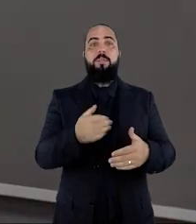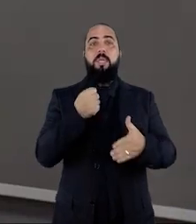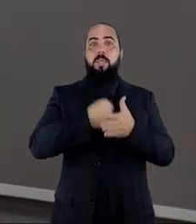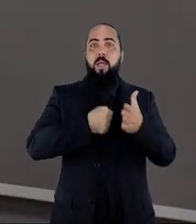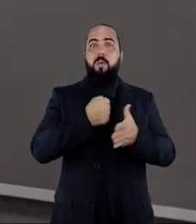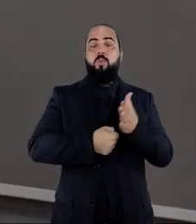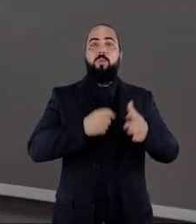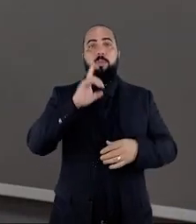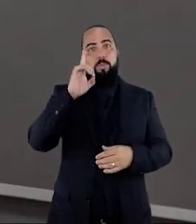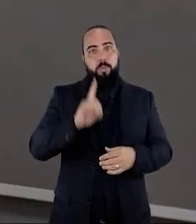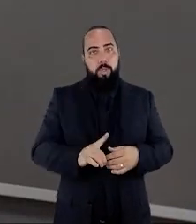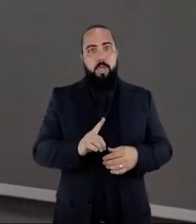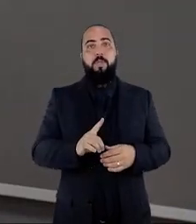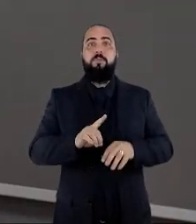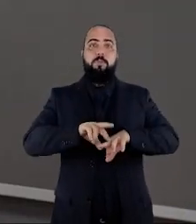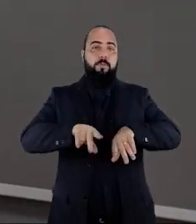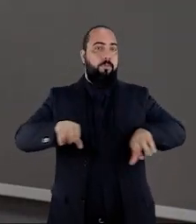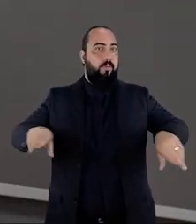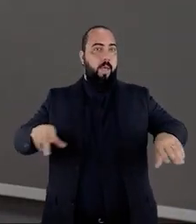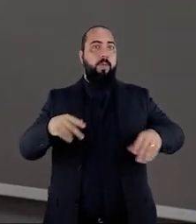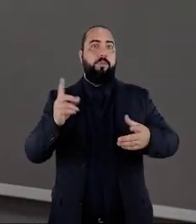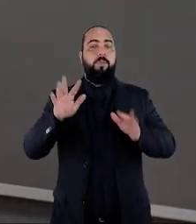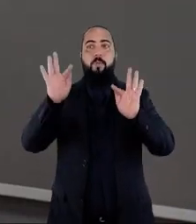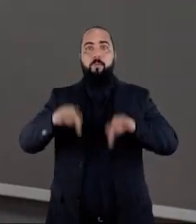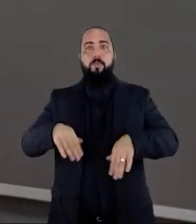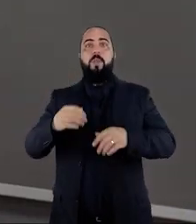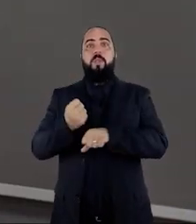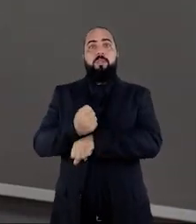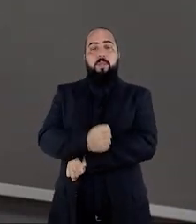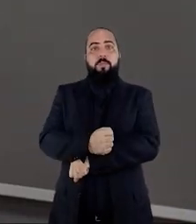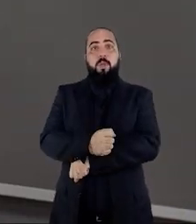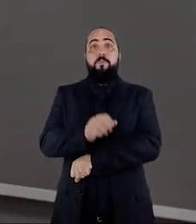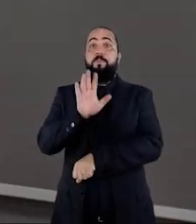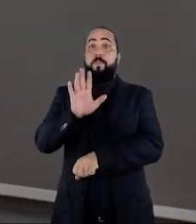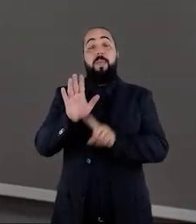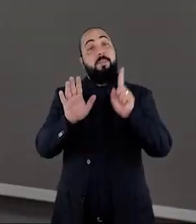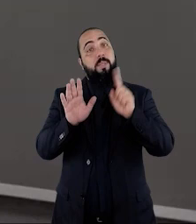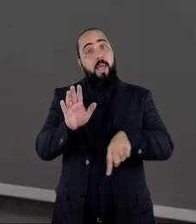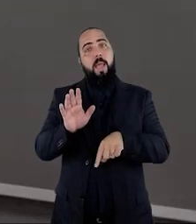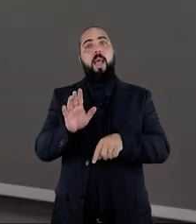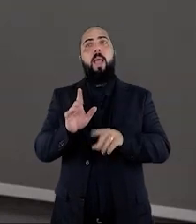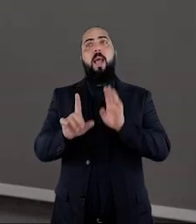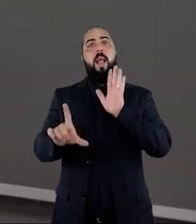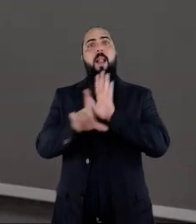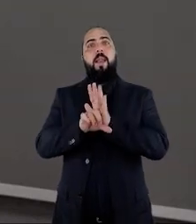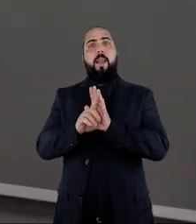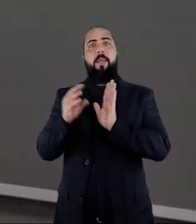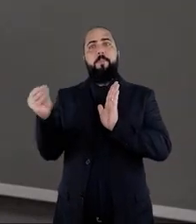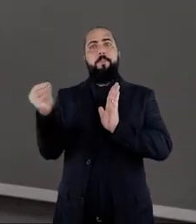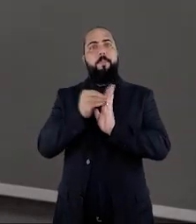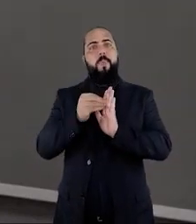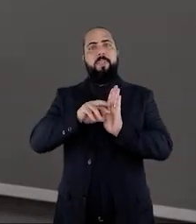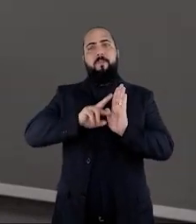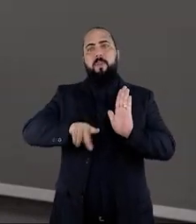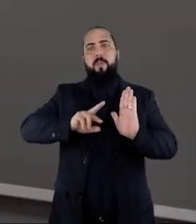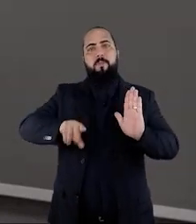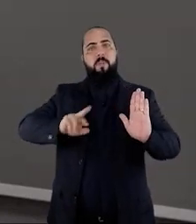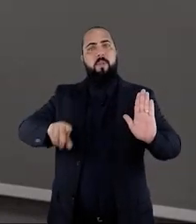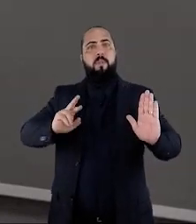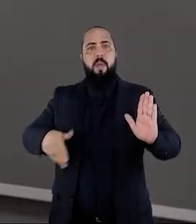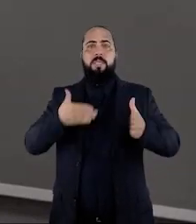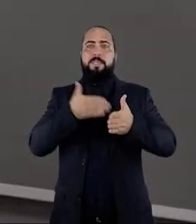um passo adiante na luta por direitos, né, e no fim da escravidão. Porém, é uma lei que coloca